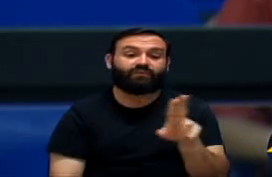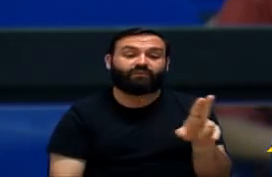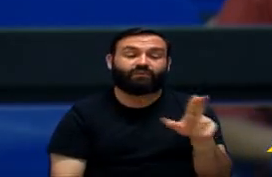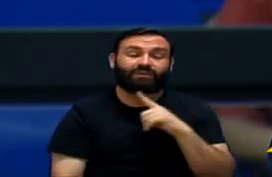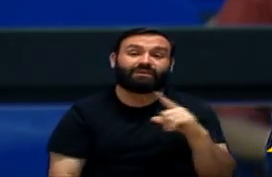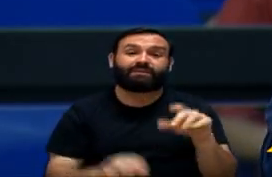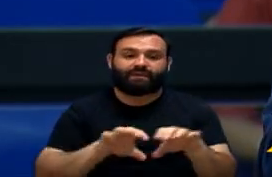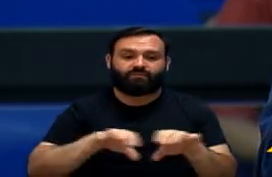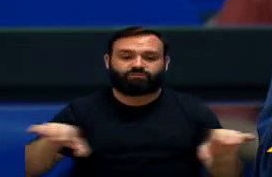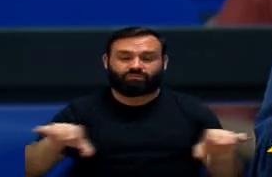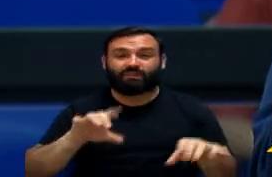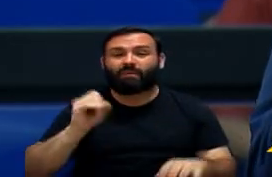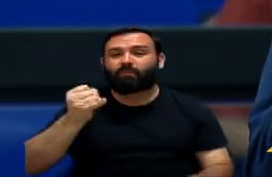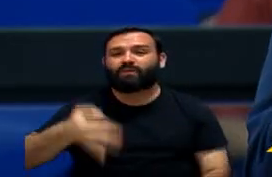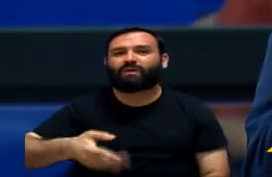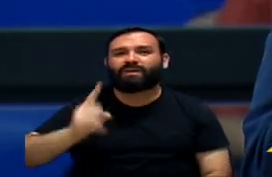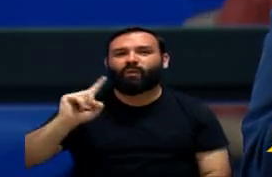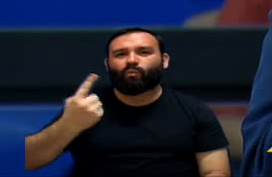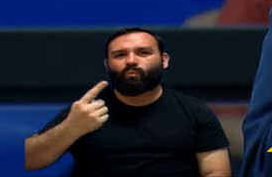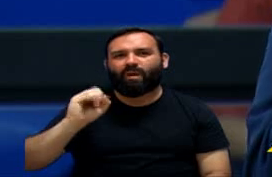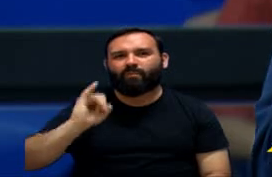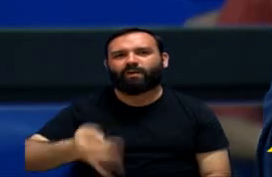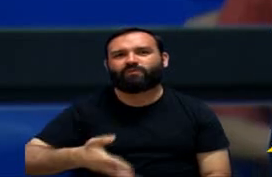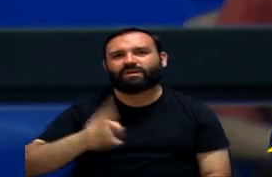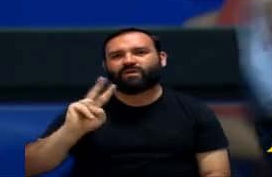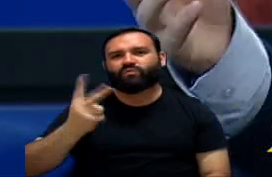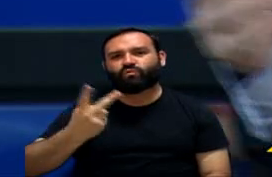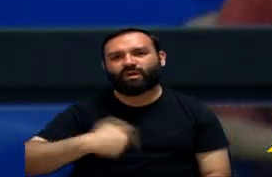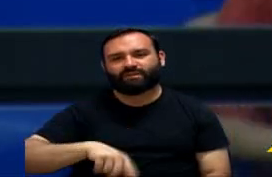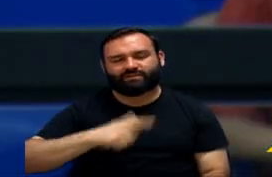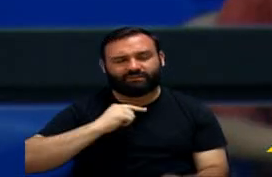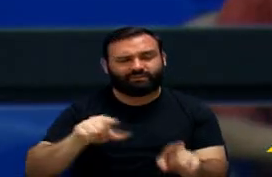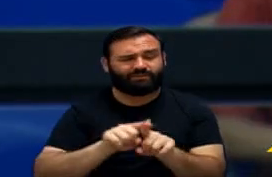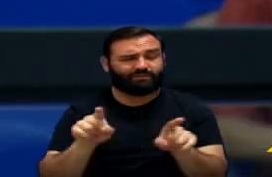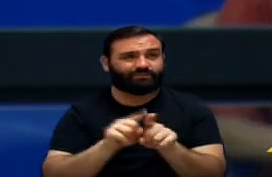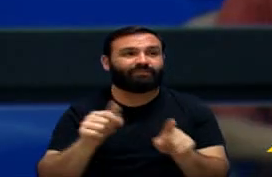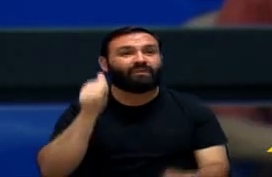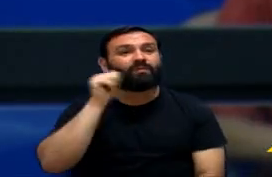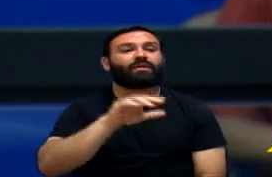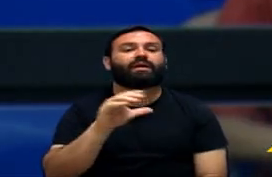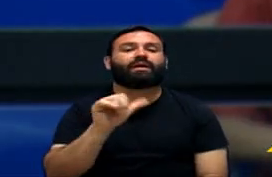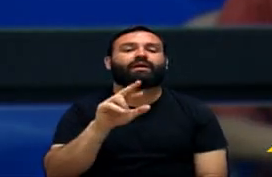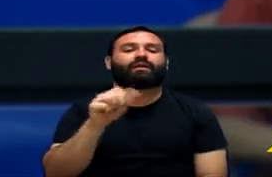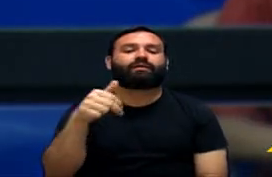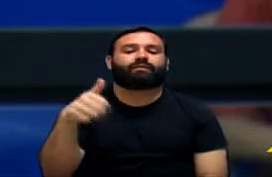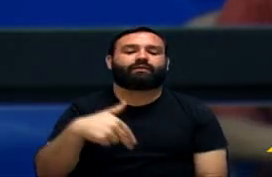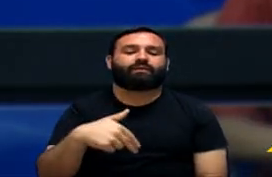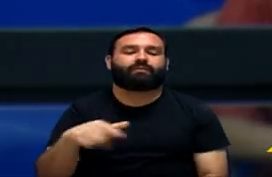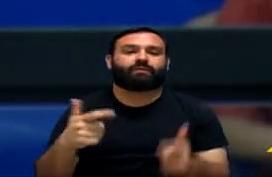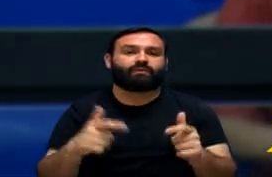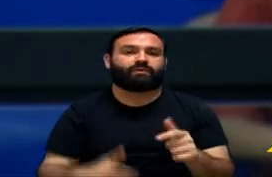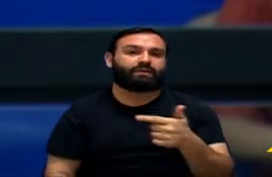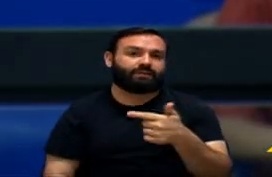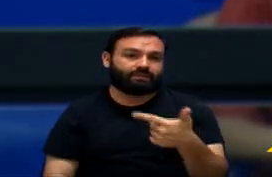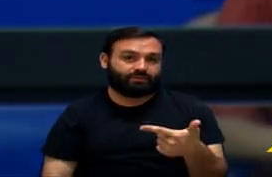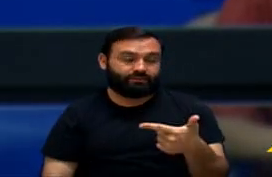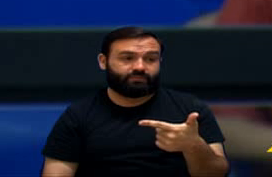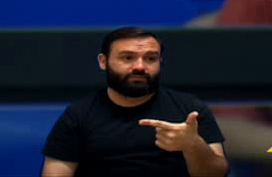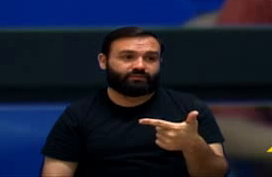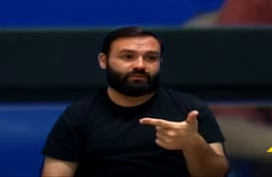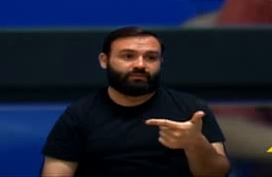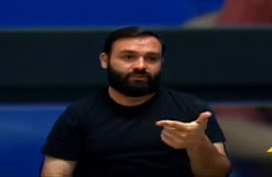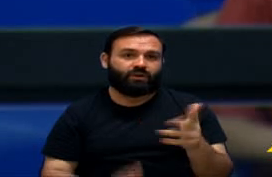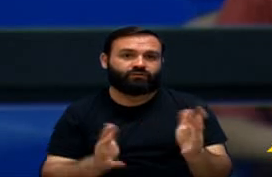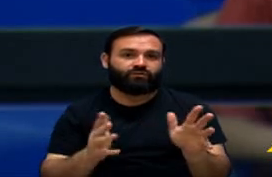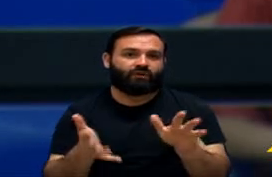Infernal 1 hora da manhã 2 horas da manhã por exemplo tem a a dona Carme no São Guilherme Infelizmente